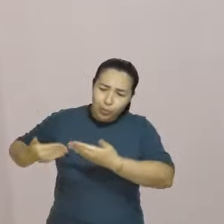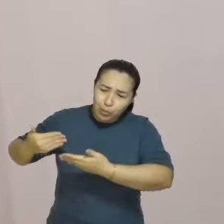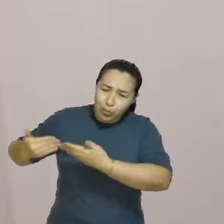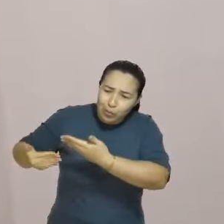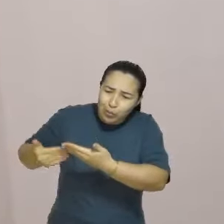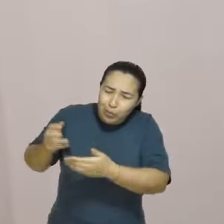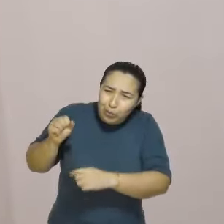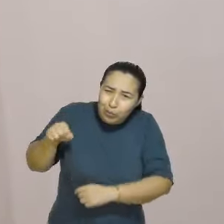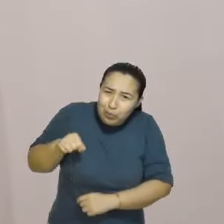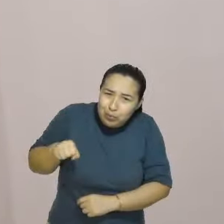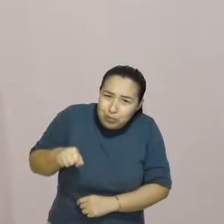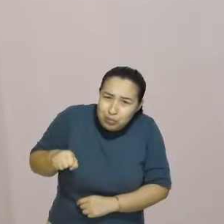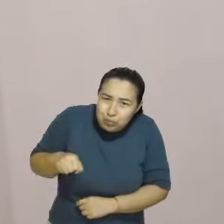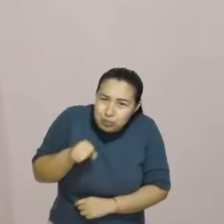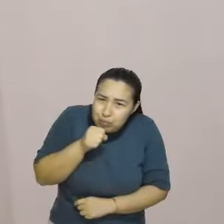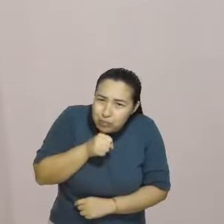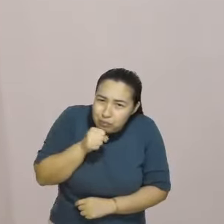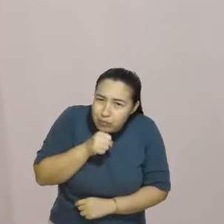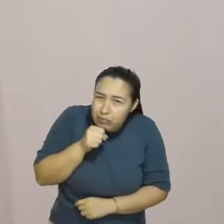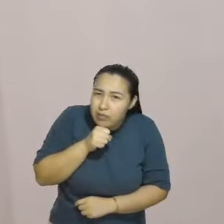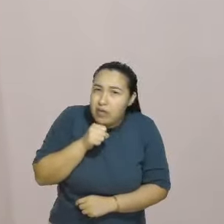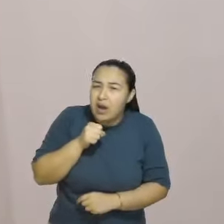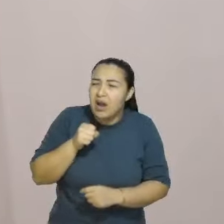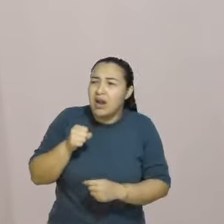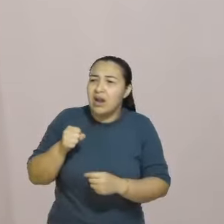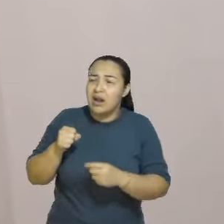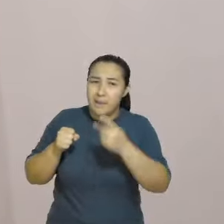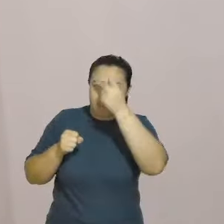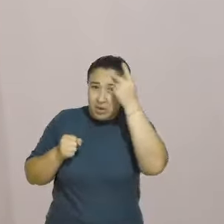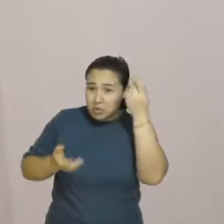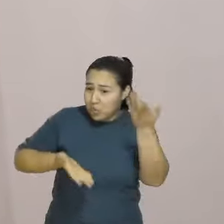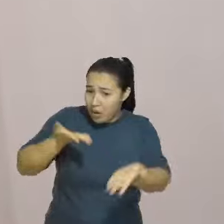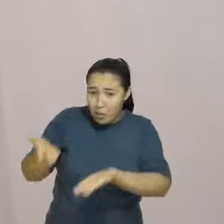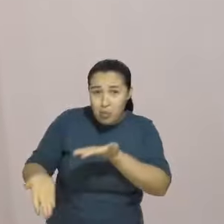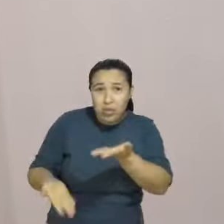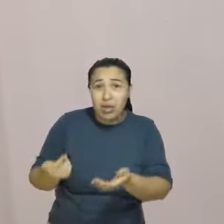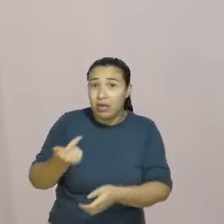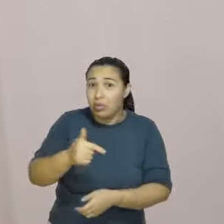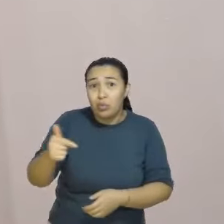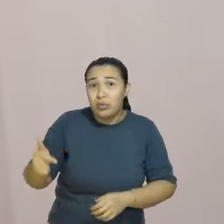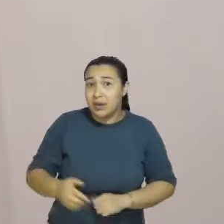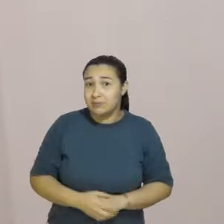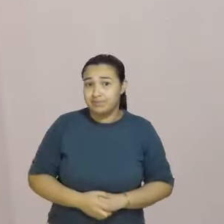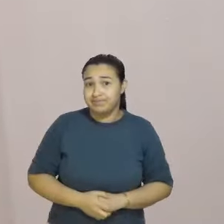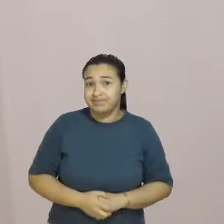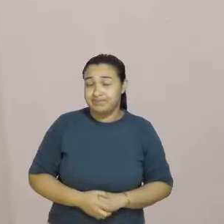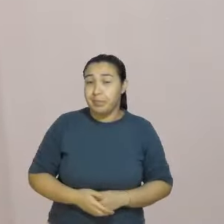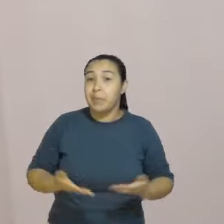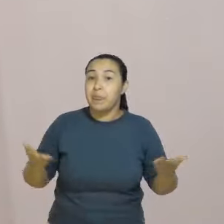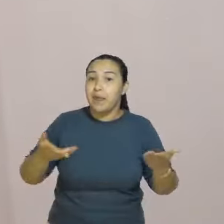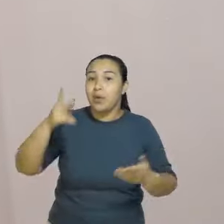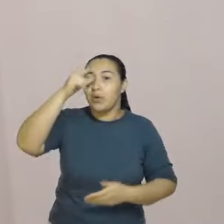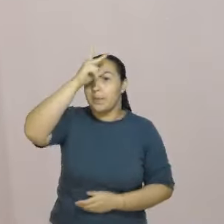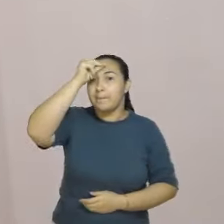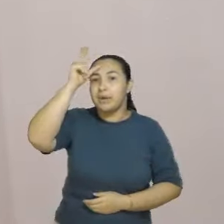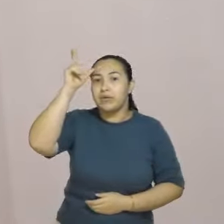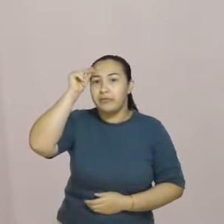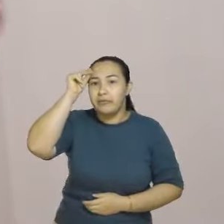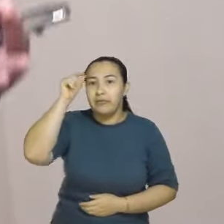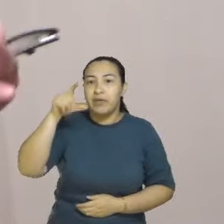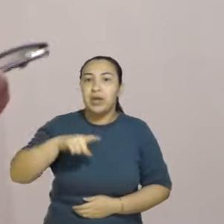perderem seus entes queridos e não terem quem os cuide. Hoje, para quem foi prefeito e quem é prefeito e quem é amigo